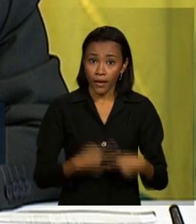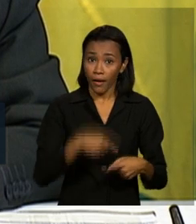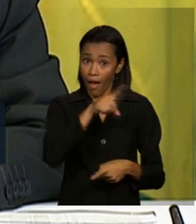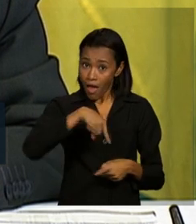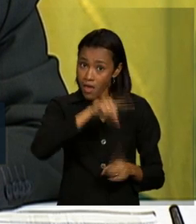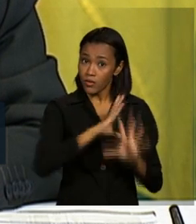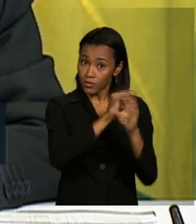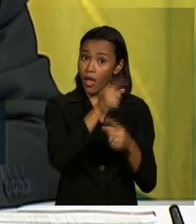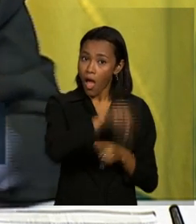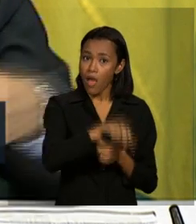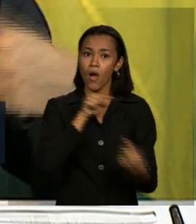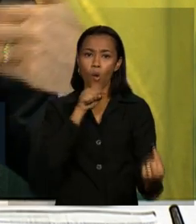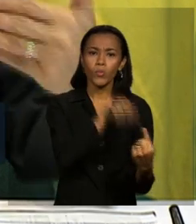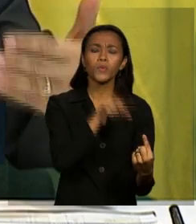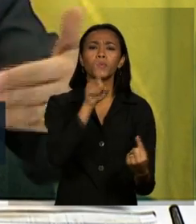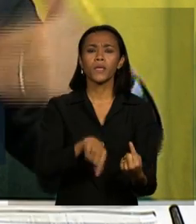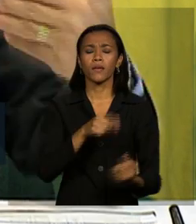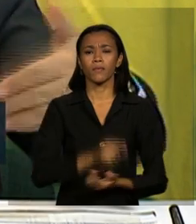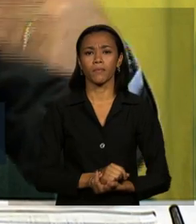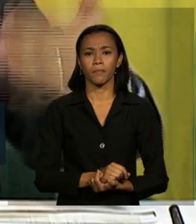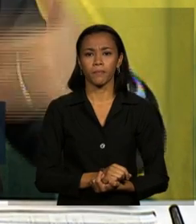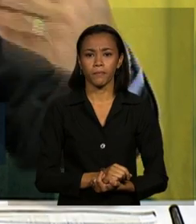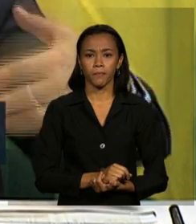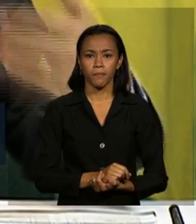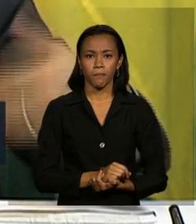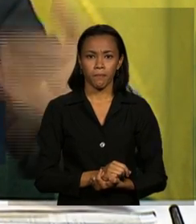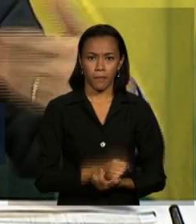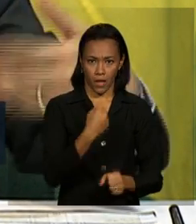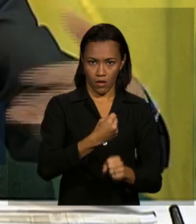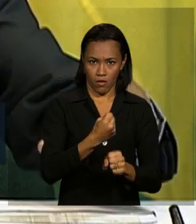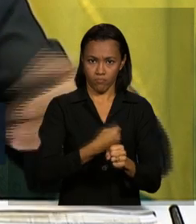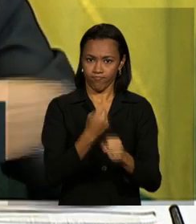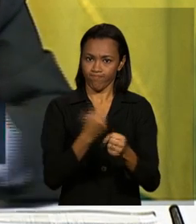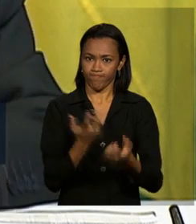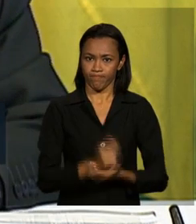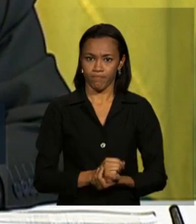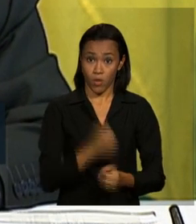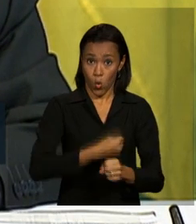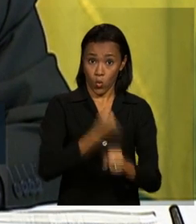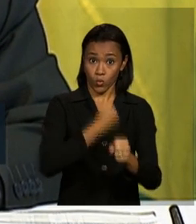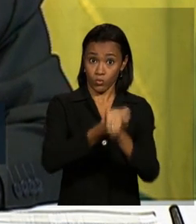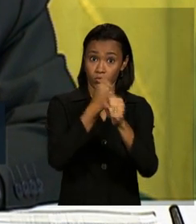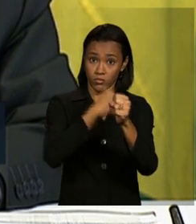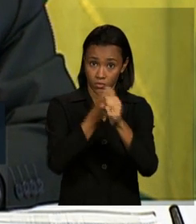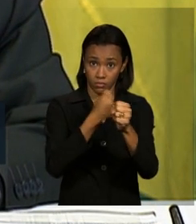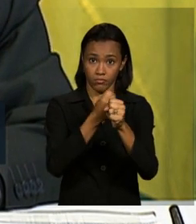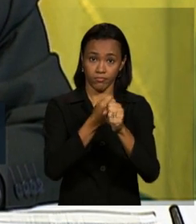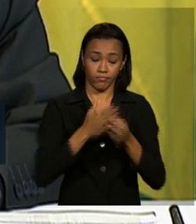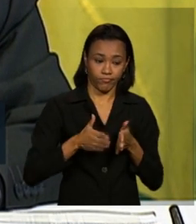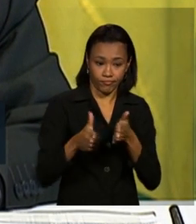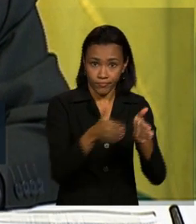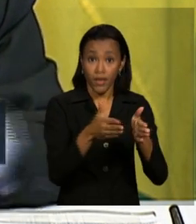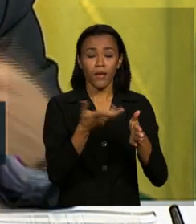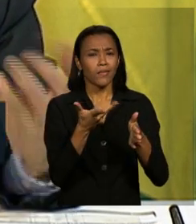está associado está associada a realização de obras de vulto eles